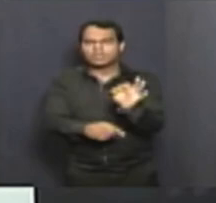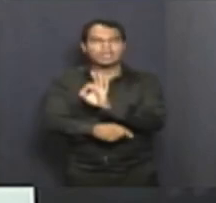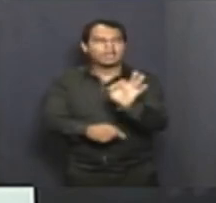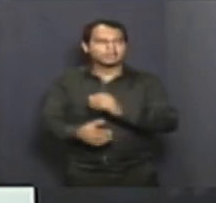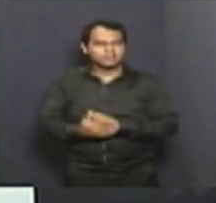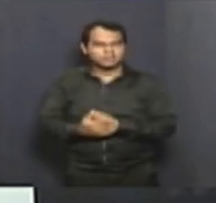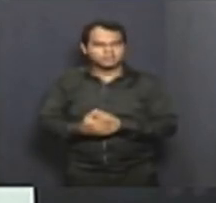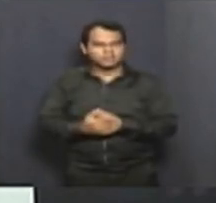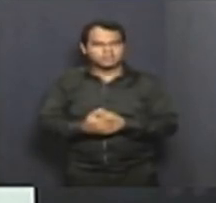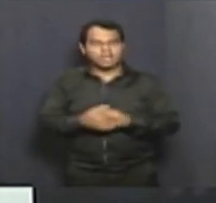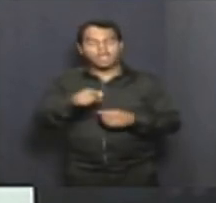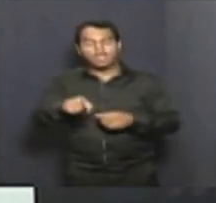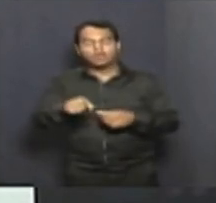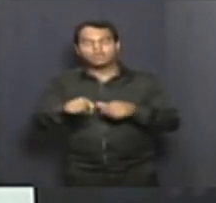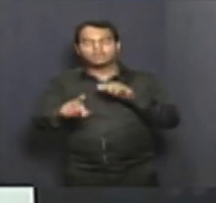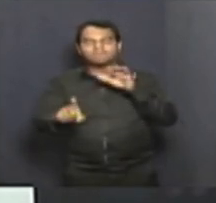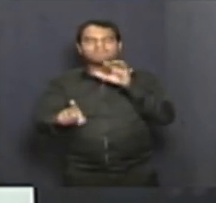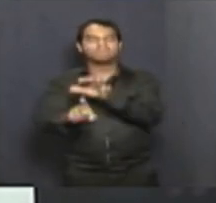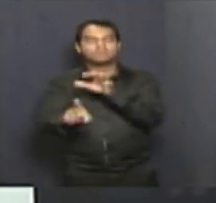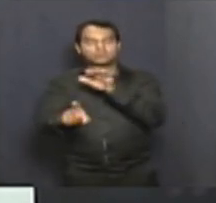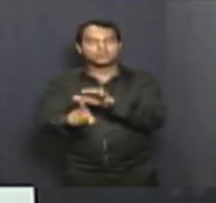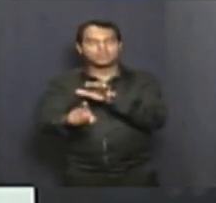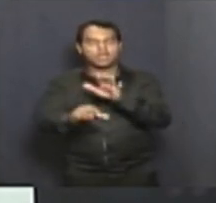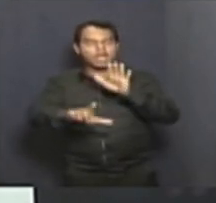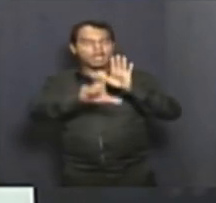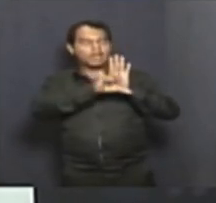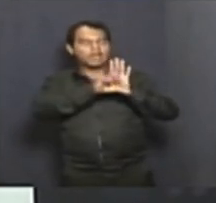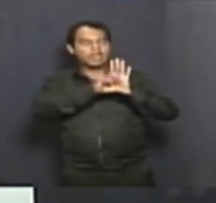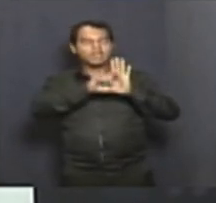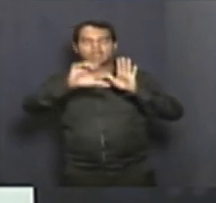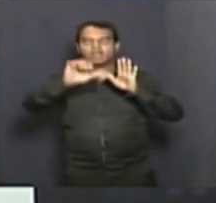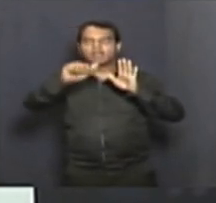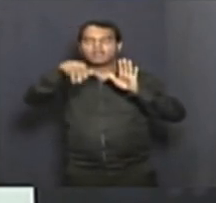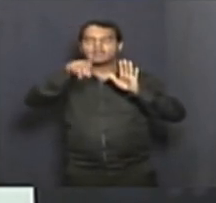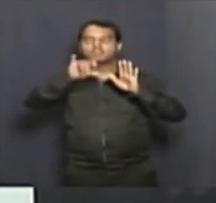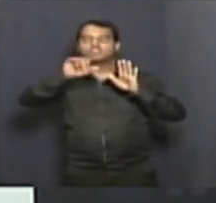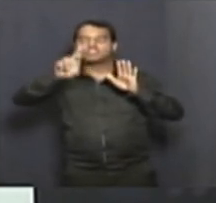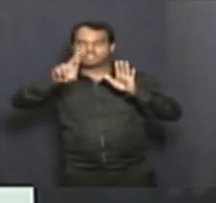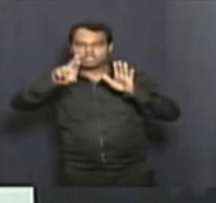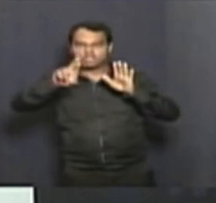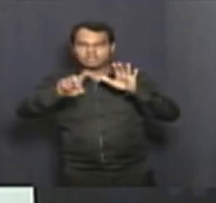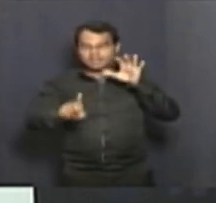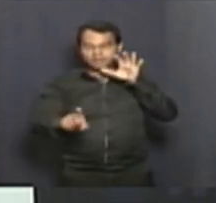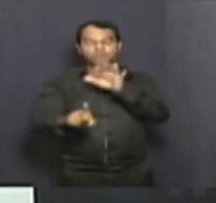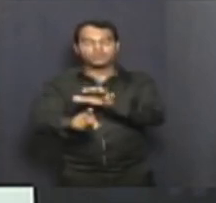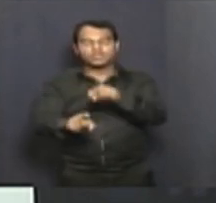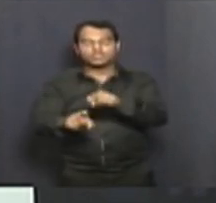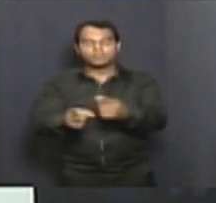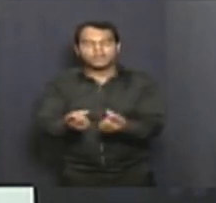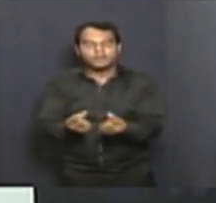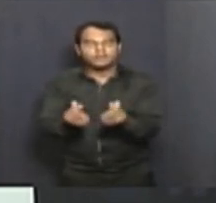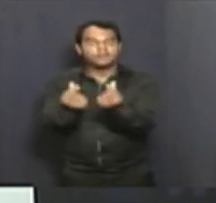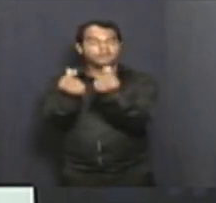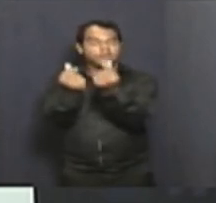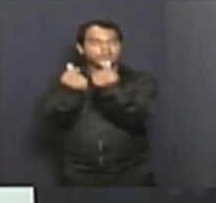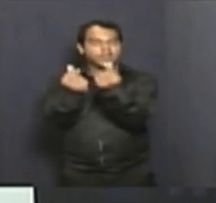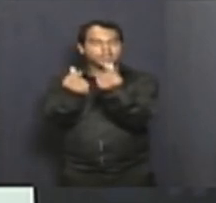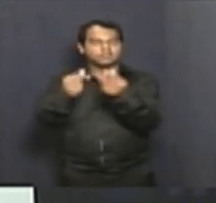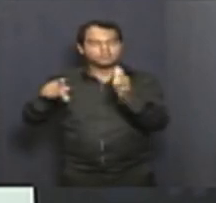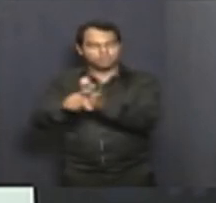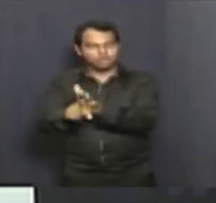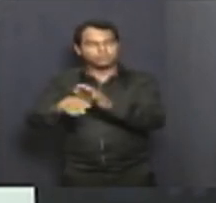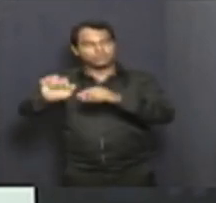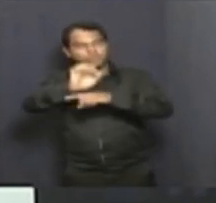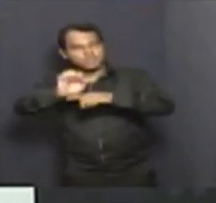principalmente o impacto da lei kandir sobre as finanças de estados e municípios principalmente estados e